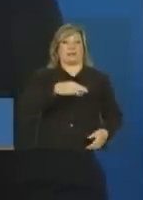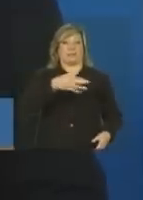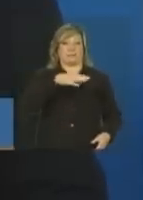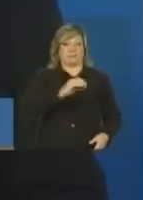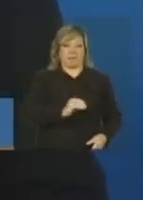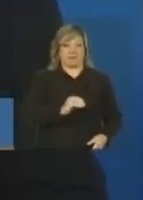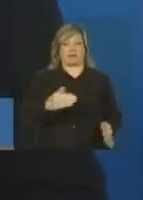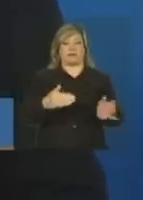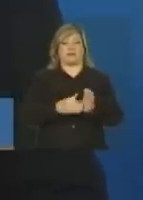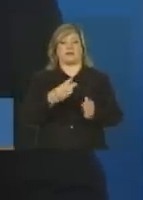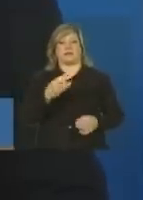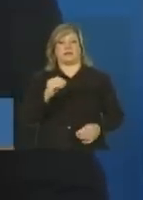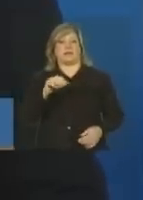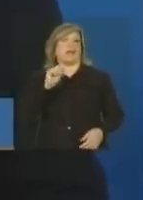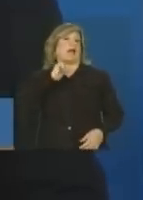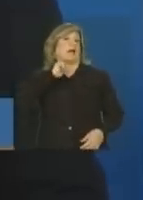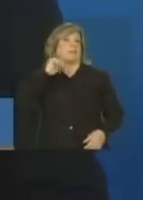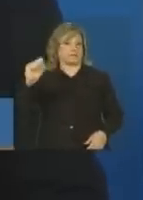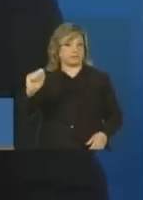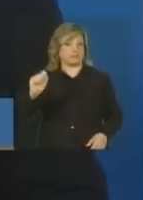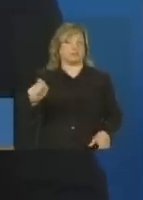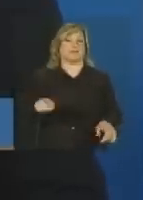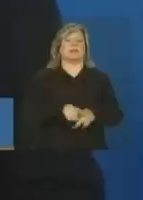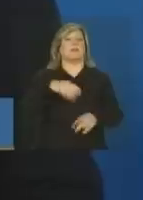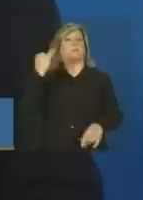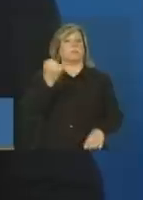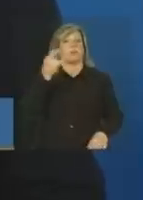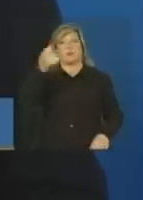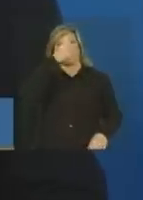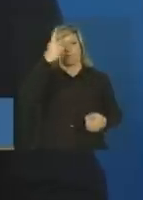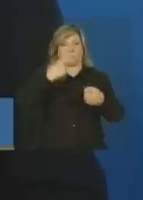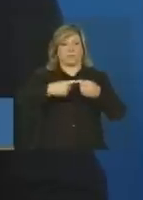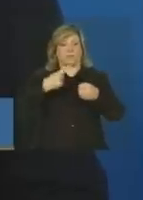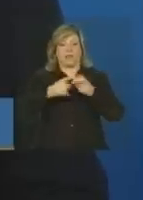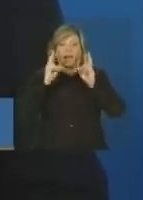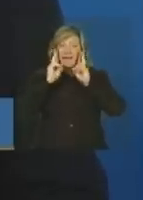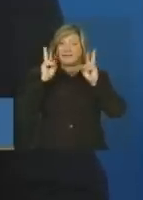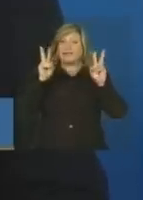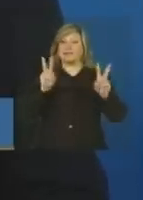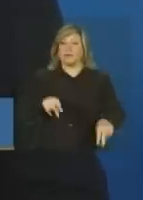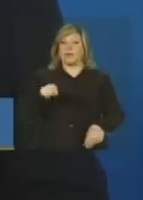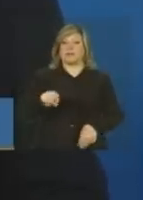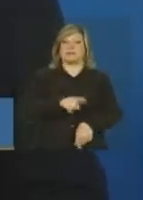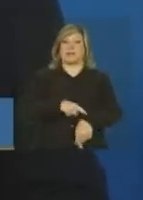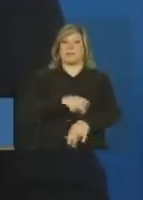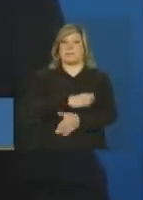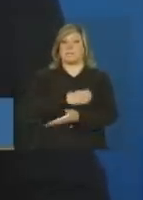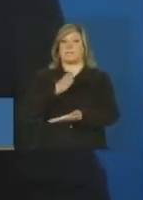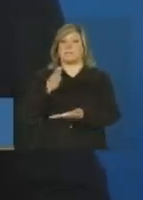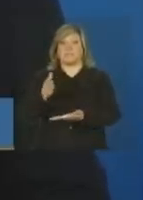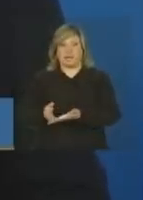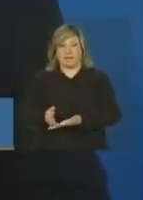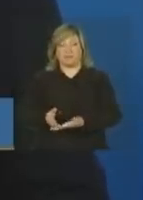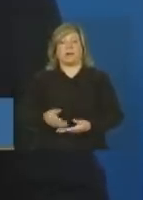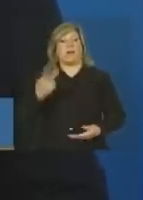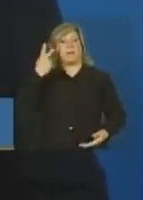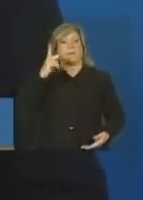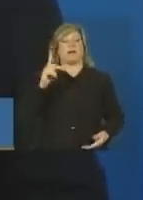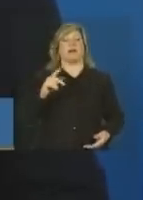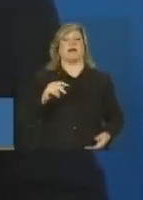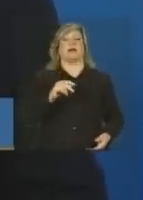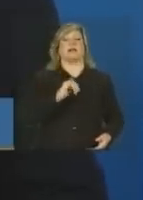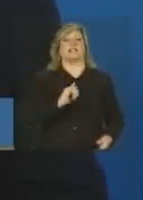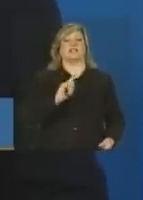e 30 de abril. É importante que o município fique atento a esses prazos, né, para não ter o seu IGD